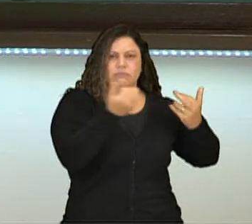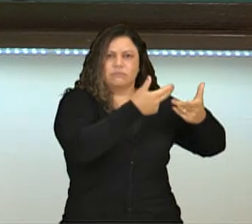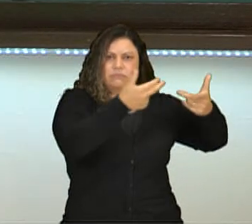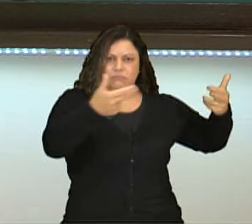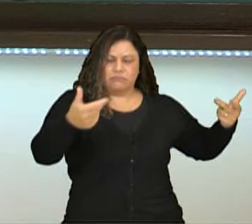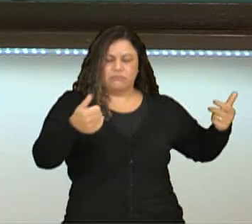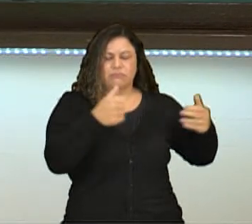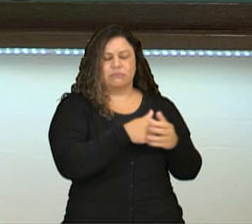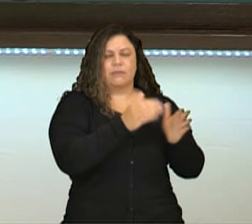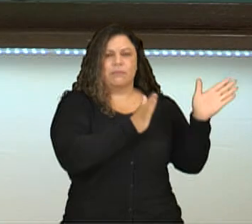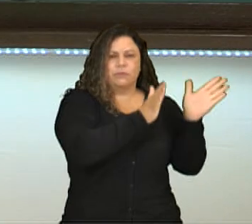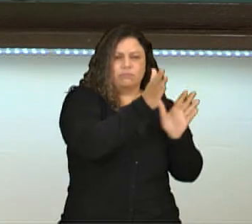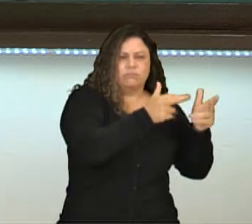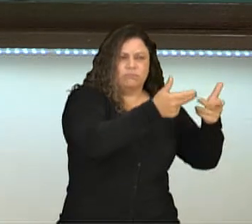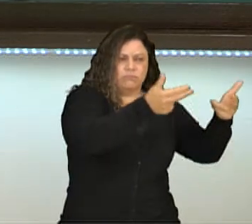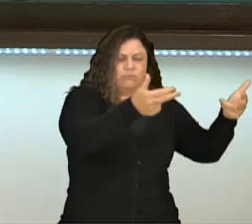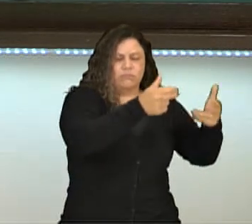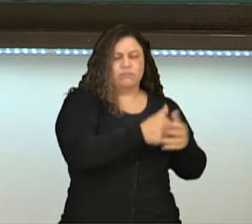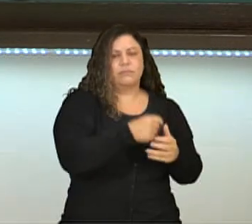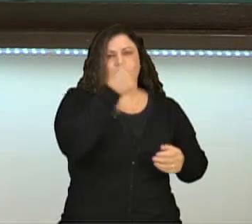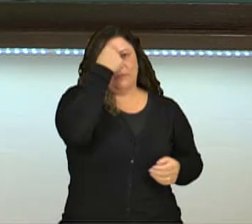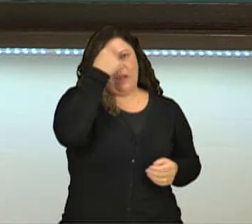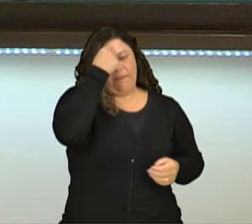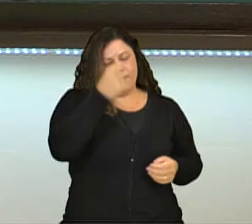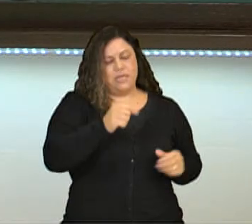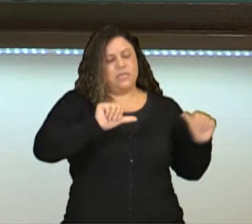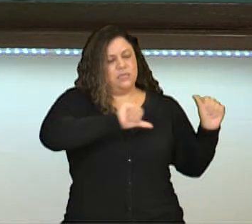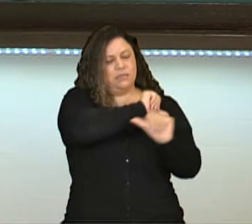aos poucos mudando a sua maneira de pensar.